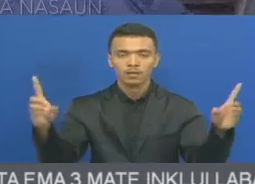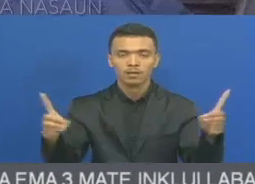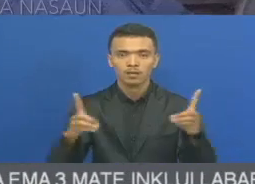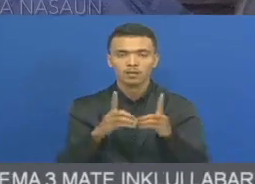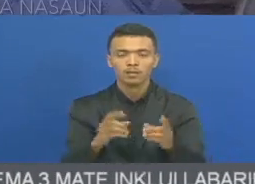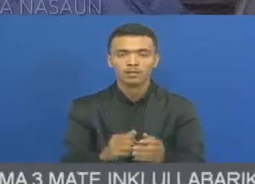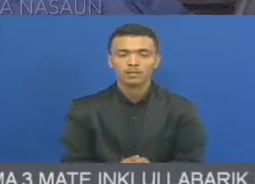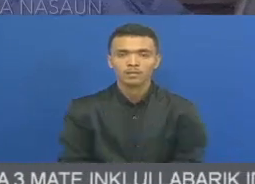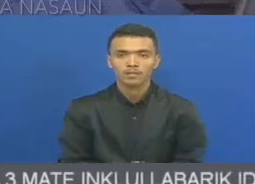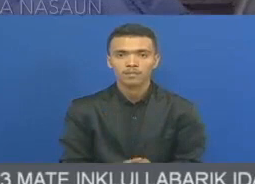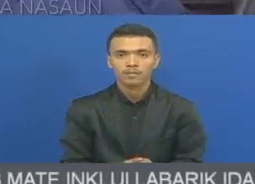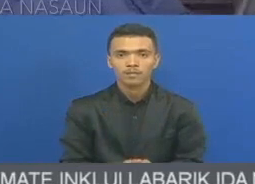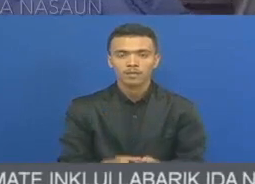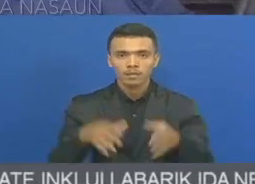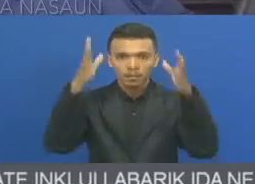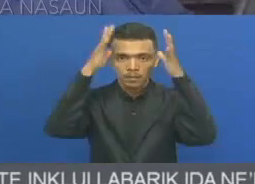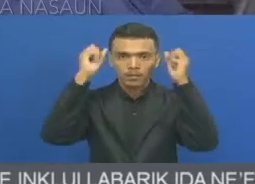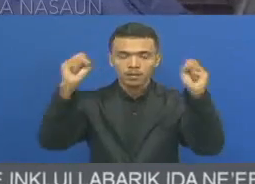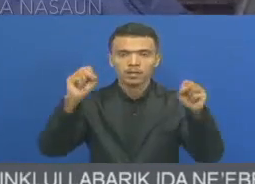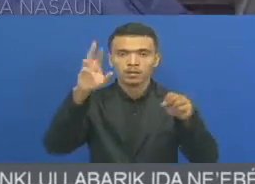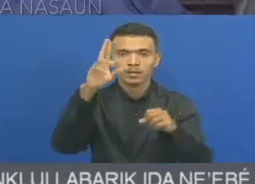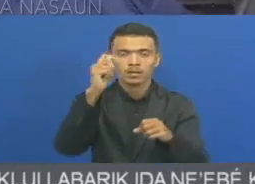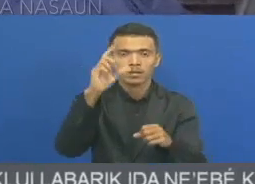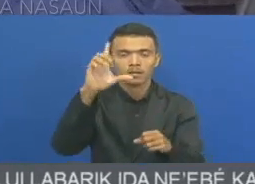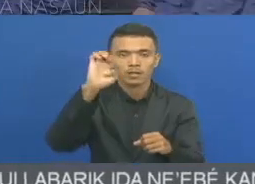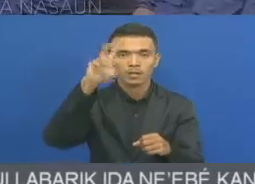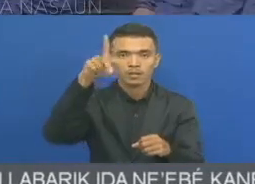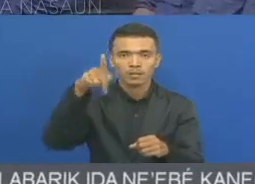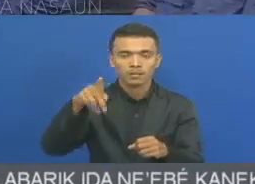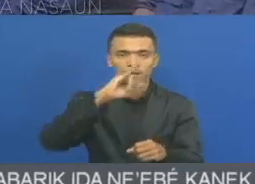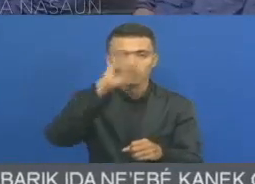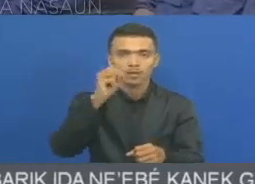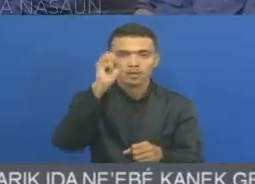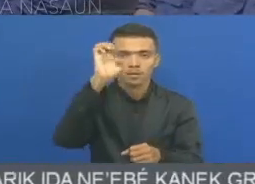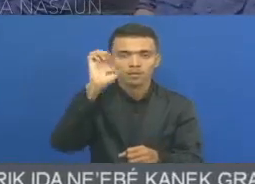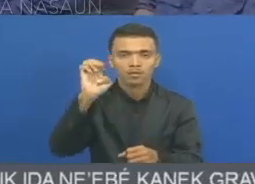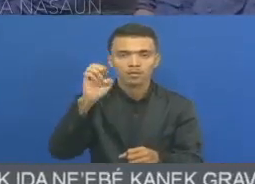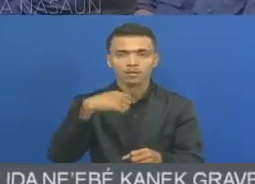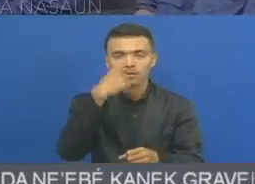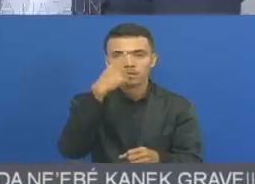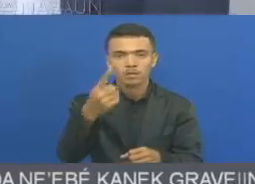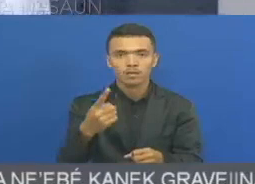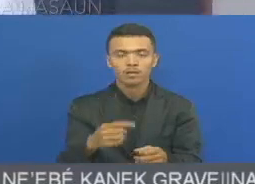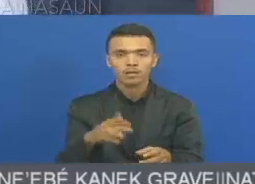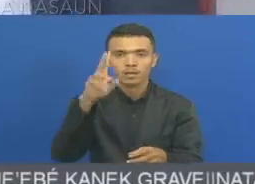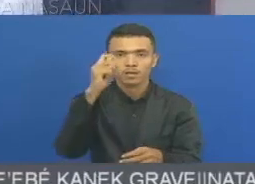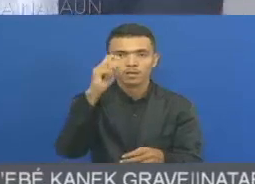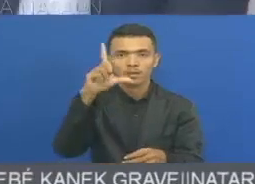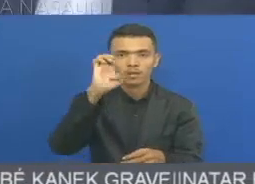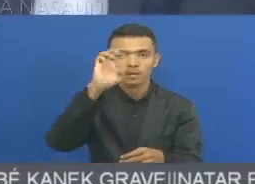mais. Presidente do Conselho de Administração RTTLEP, José Antônio Belo Taraleu Profunda.